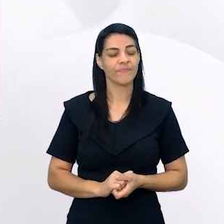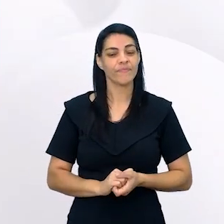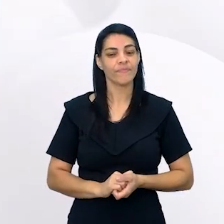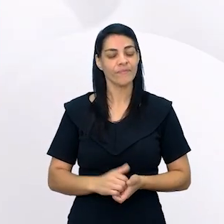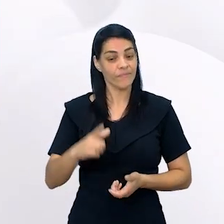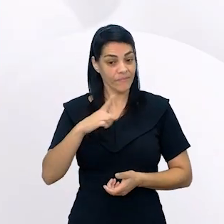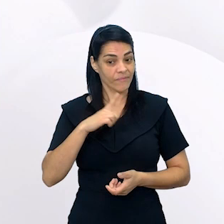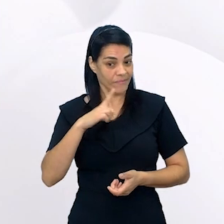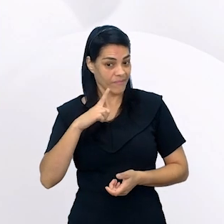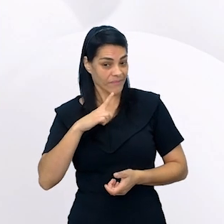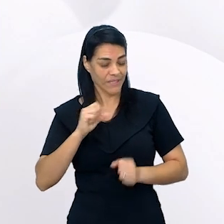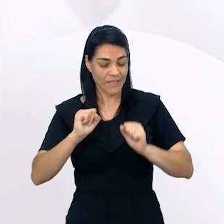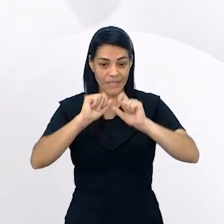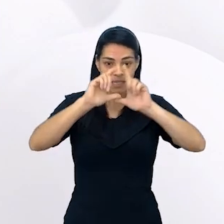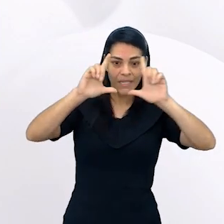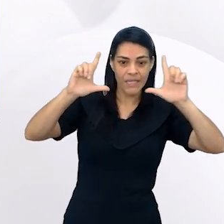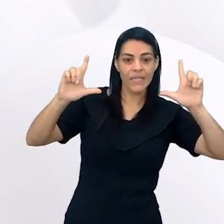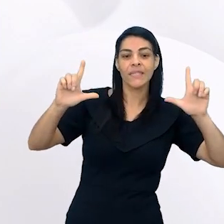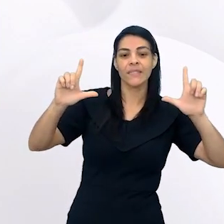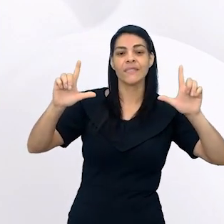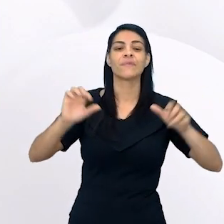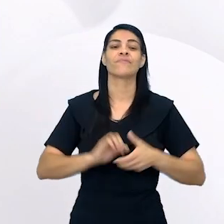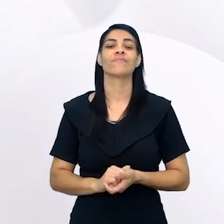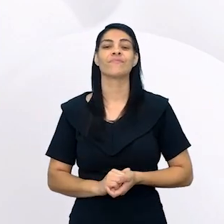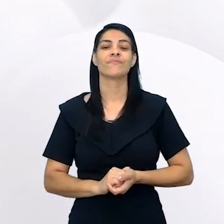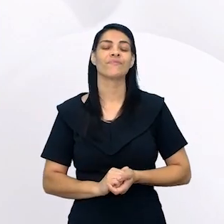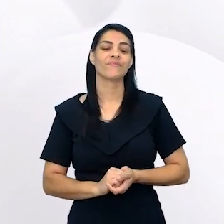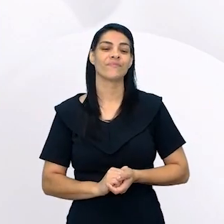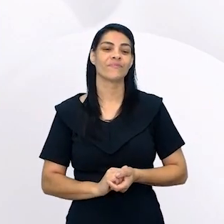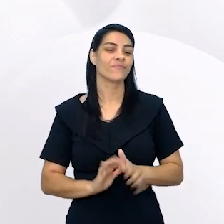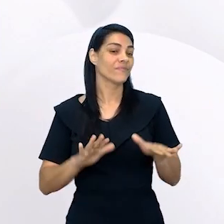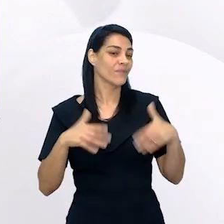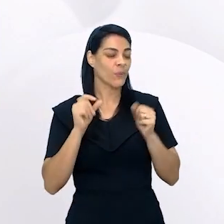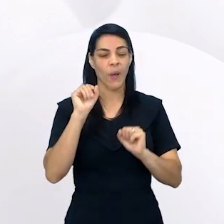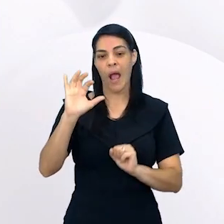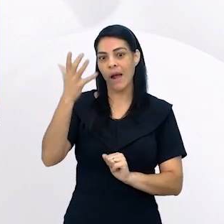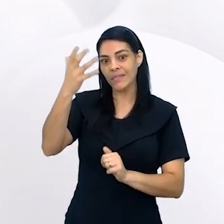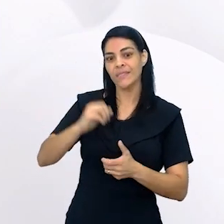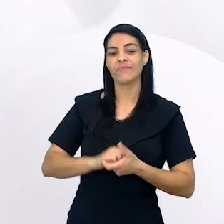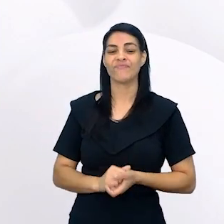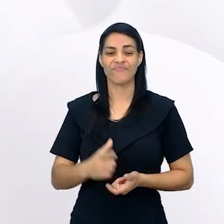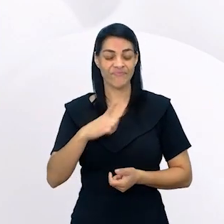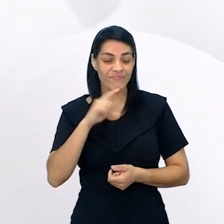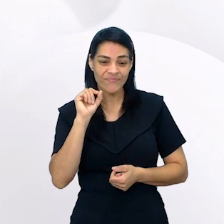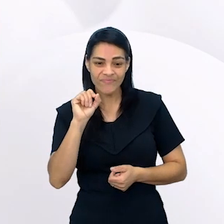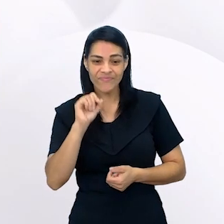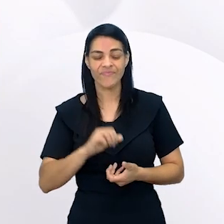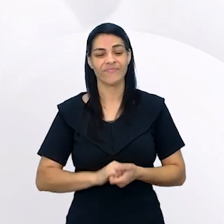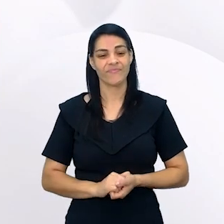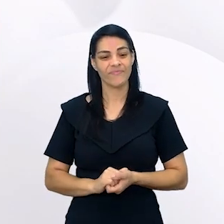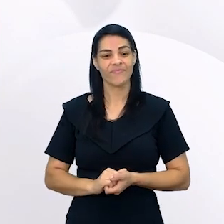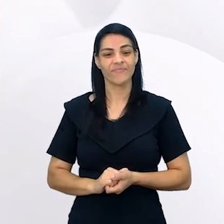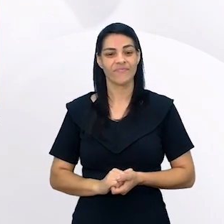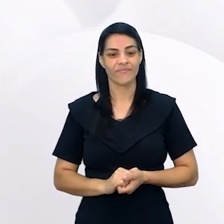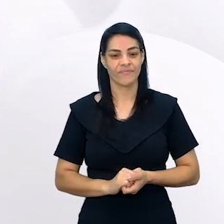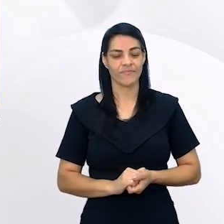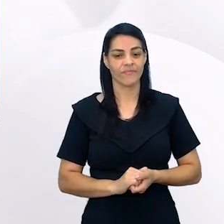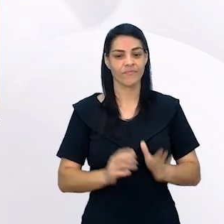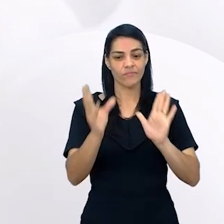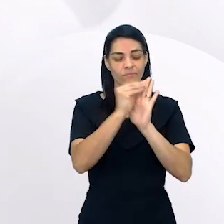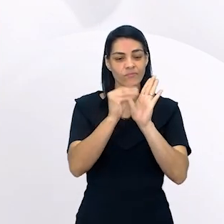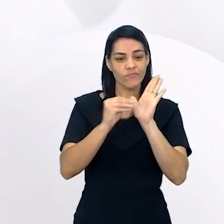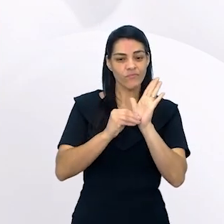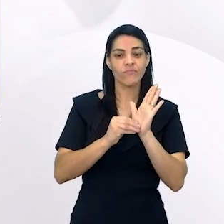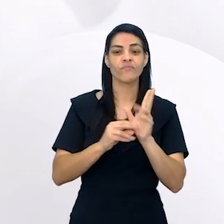a funcionalidade de abrir a questão né E aí tá aí então é o que tava lá na descrição